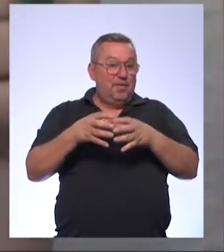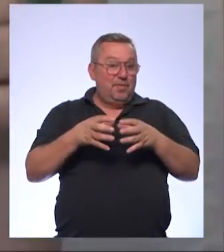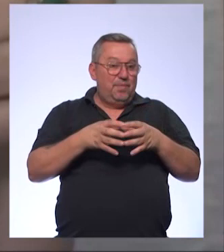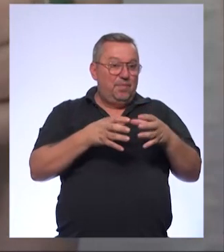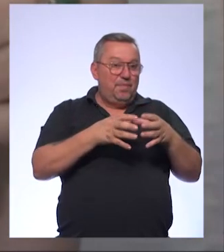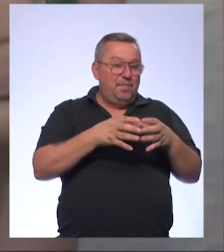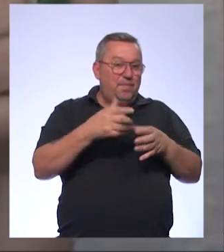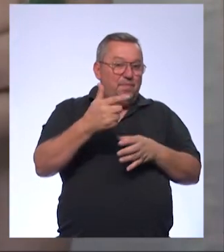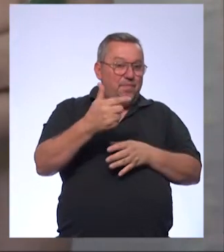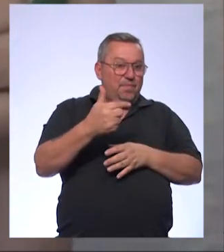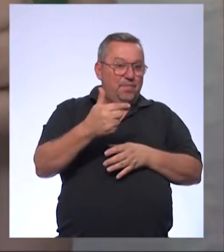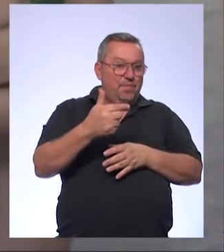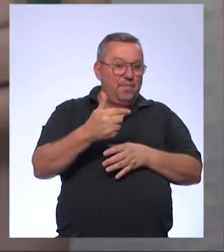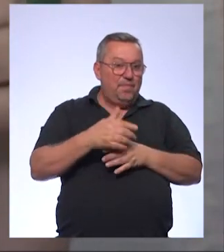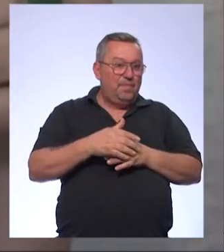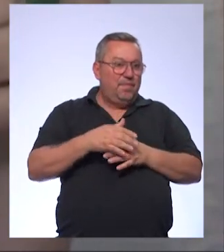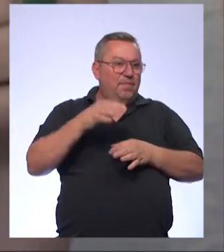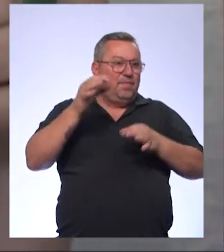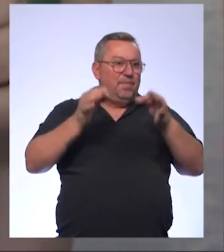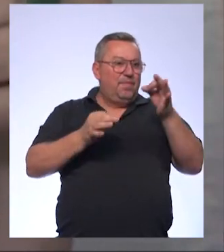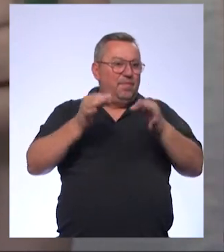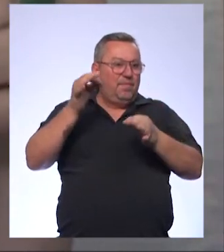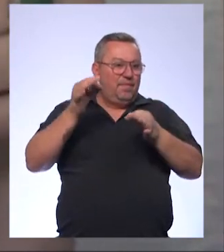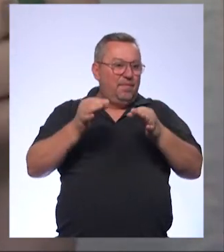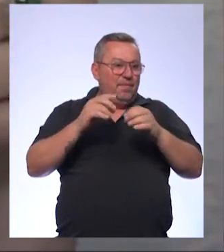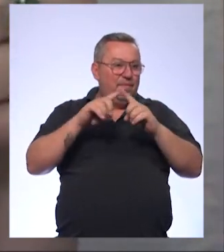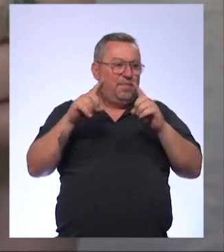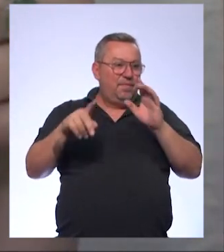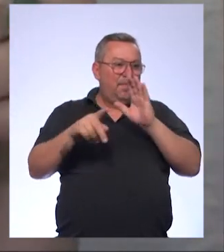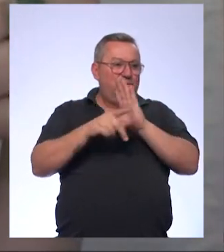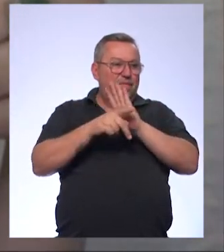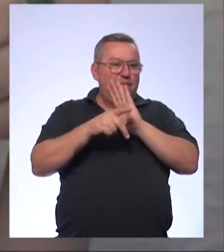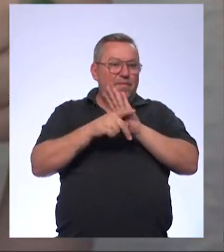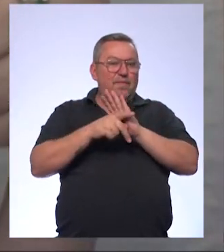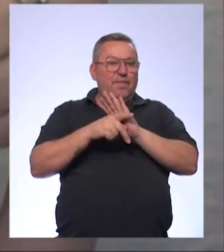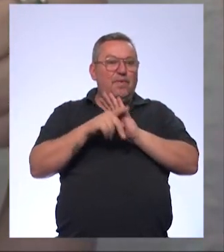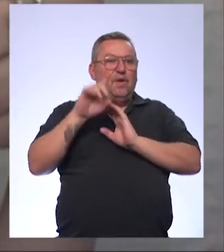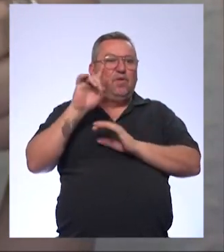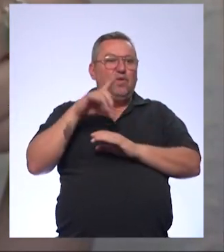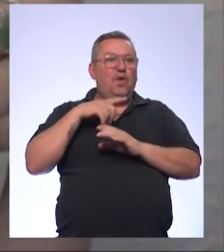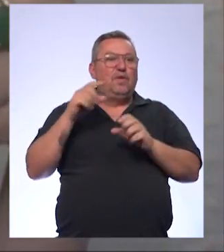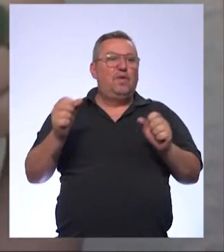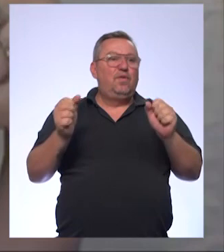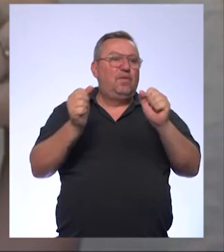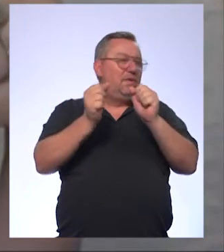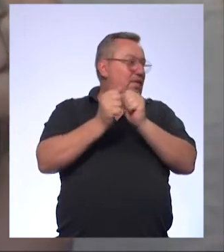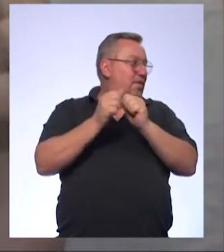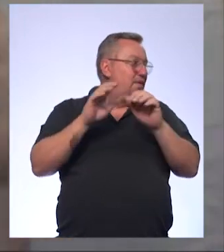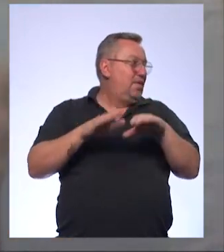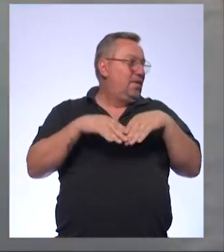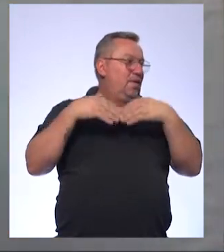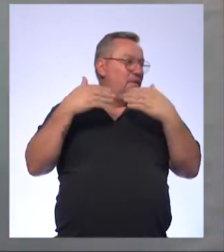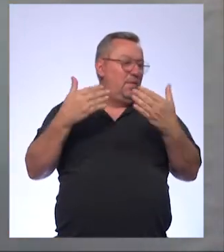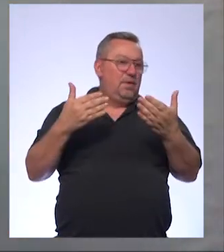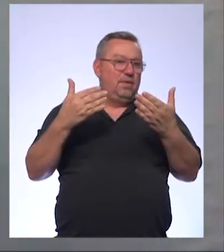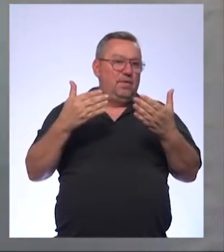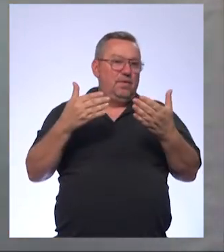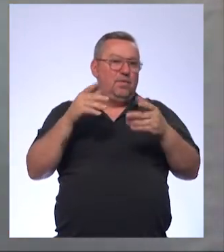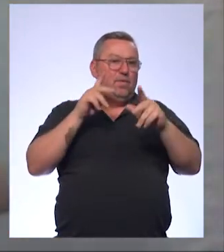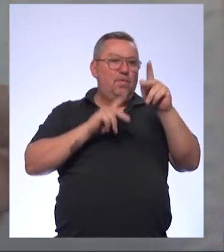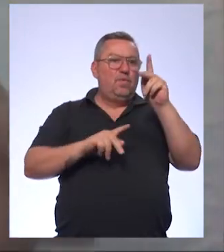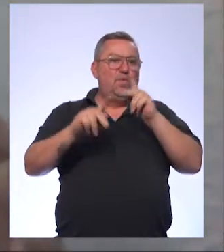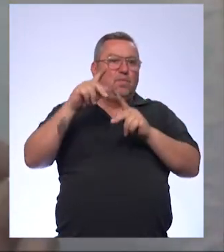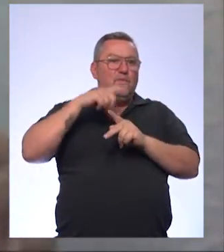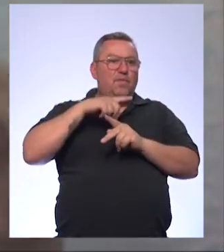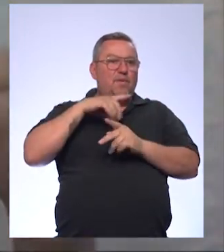certo? Esses juízes, eles eram líderes militares e eles só se juntavam quando o povo